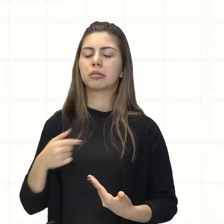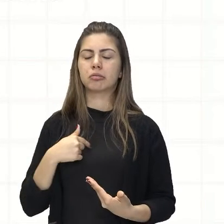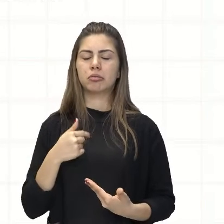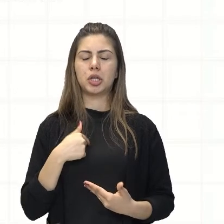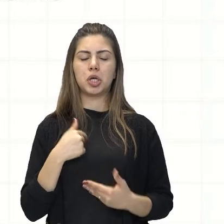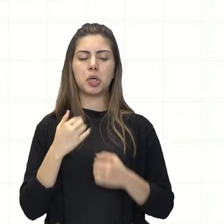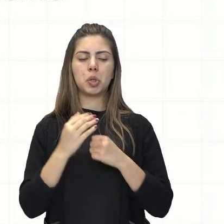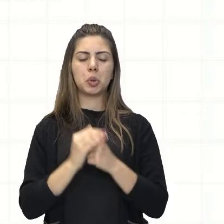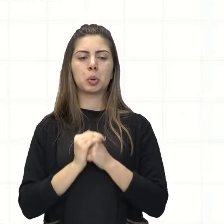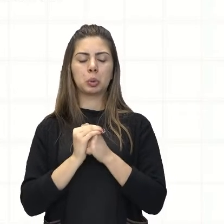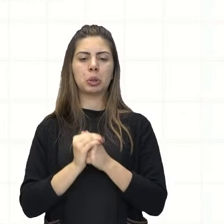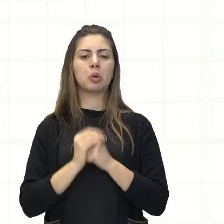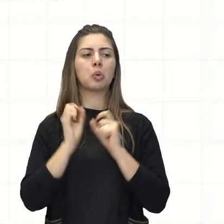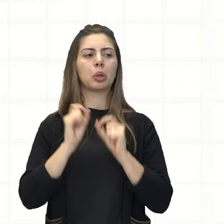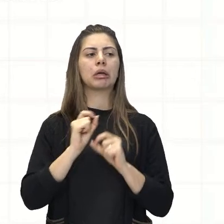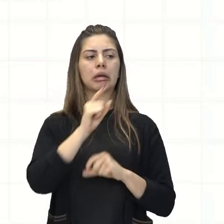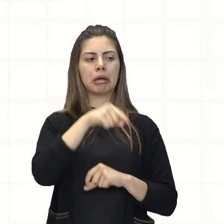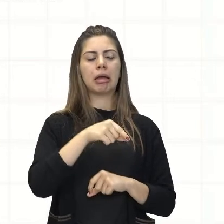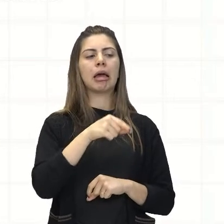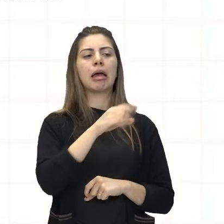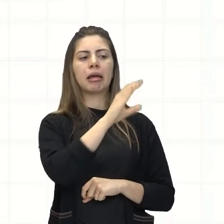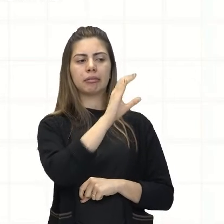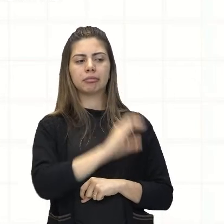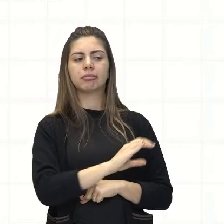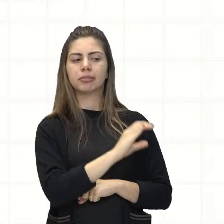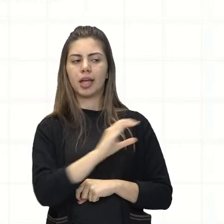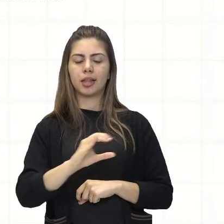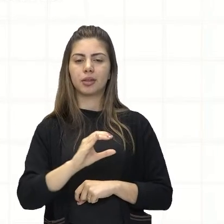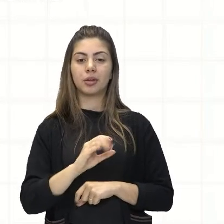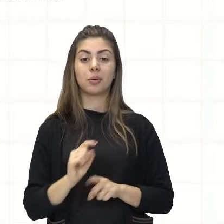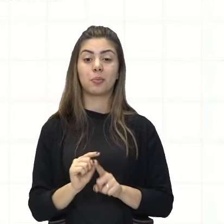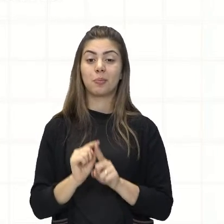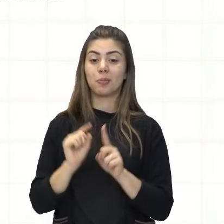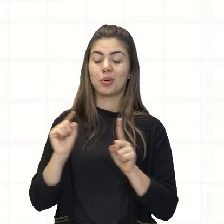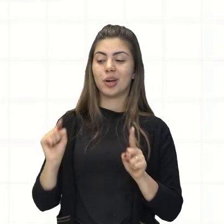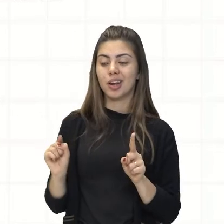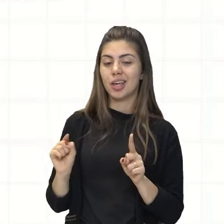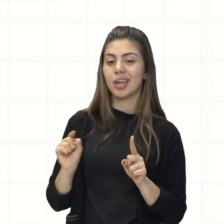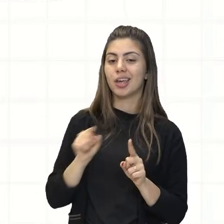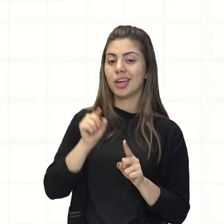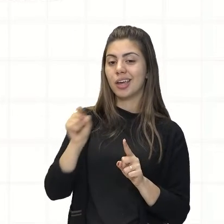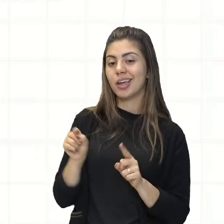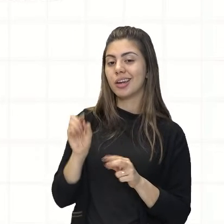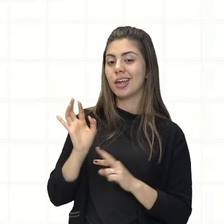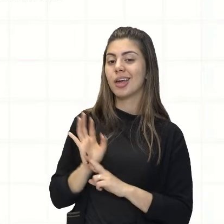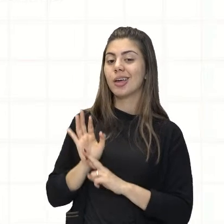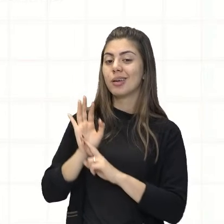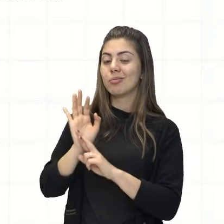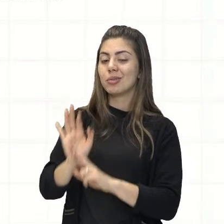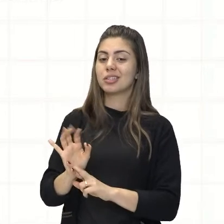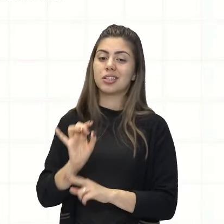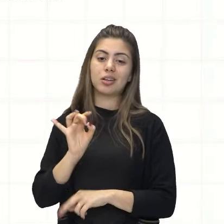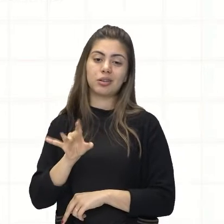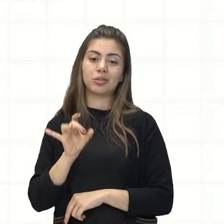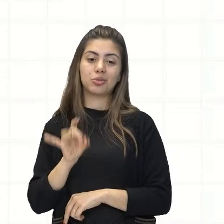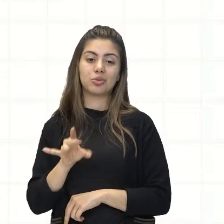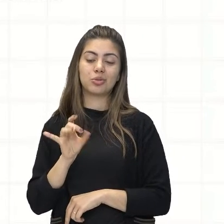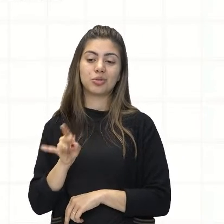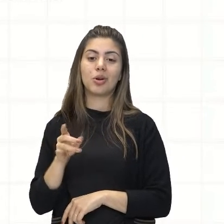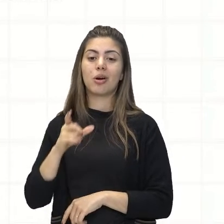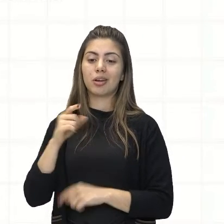aqui um santo católico. Na realidade, aquele santo estava representando um orixá,